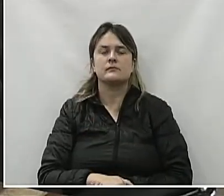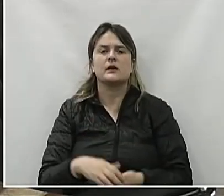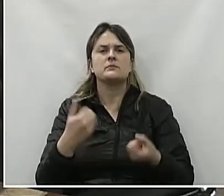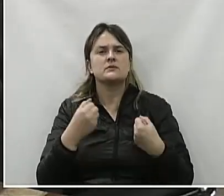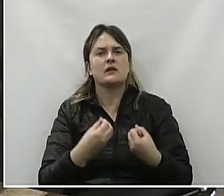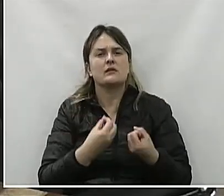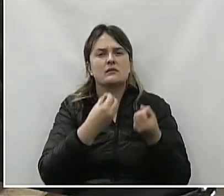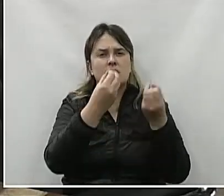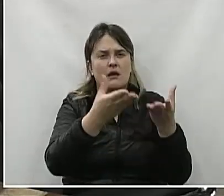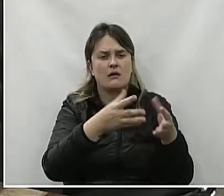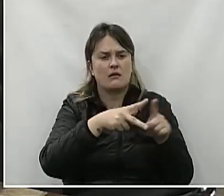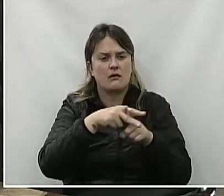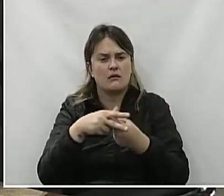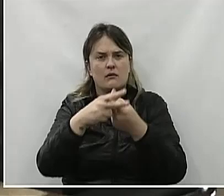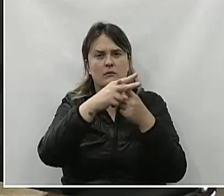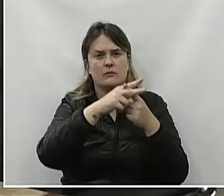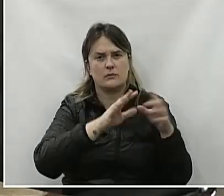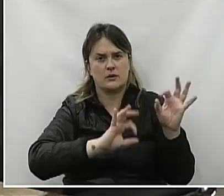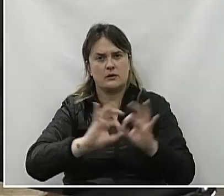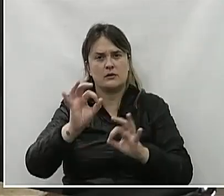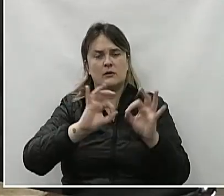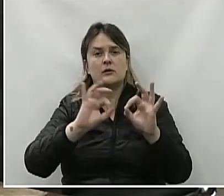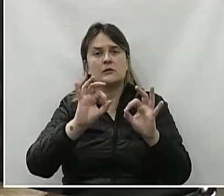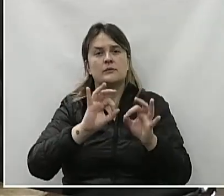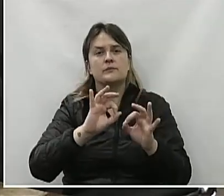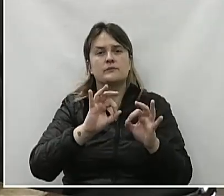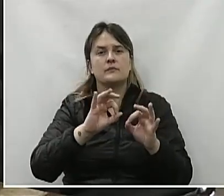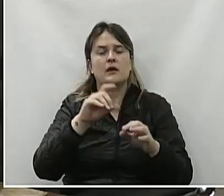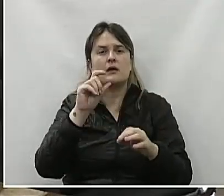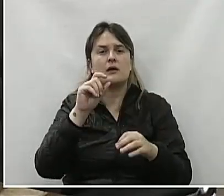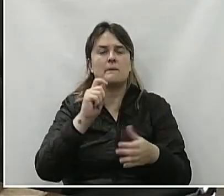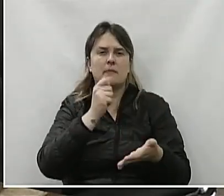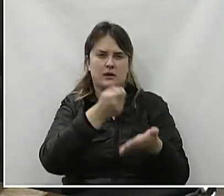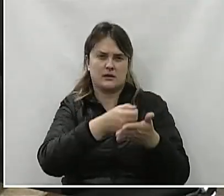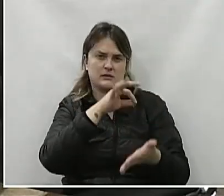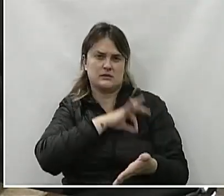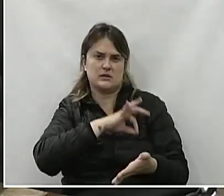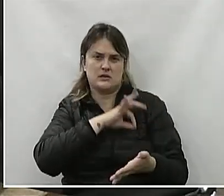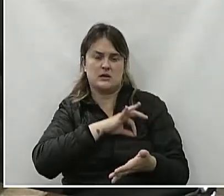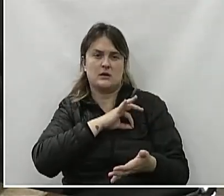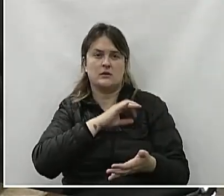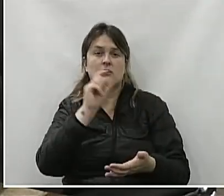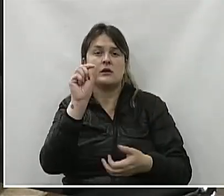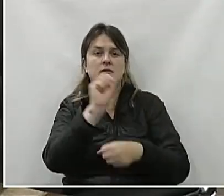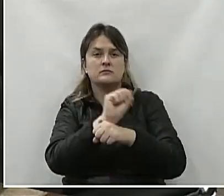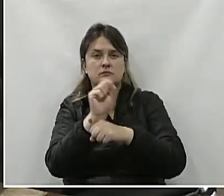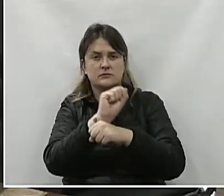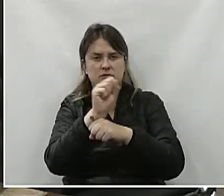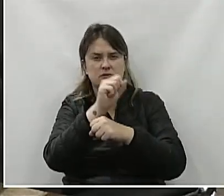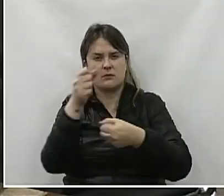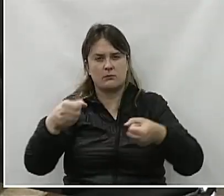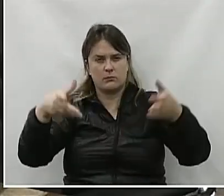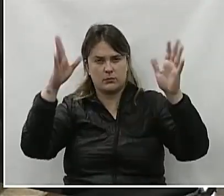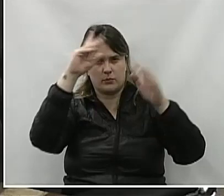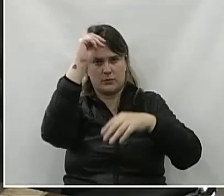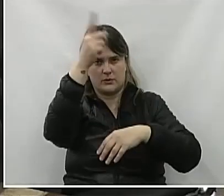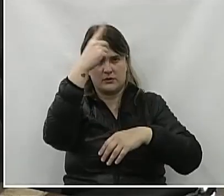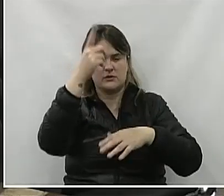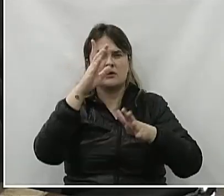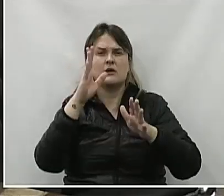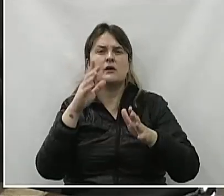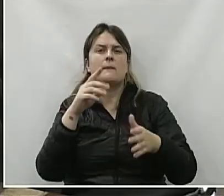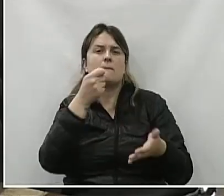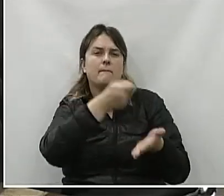uma melhoria para os motorista de ambulância eles estão com as